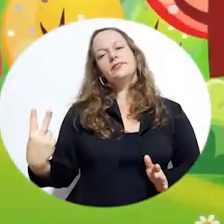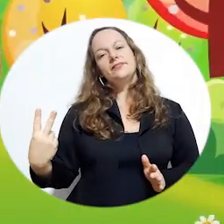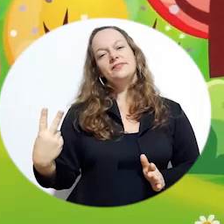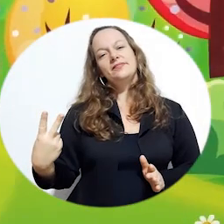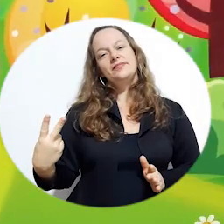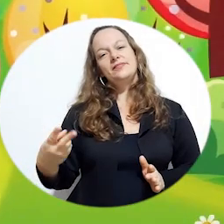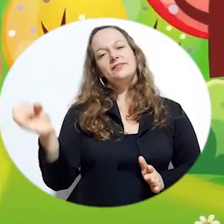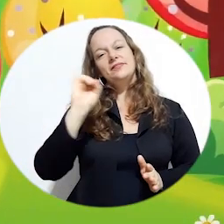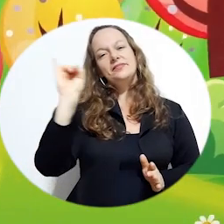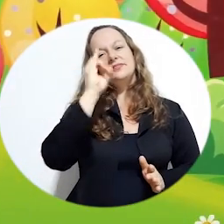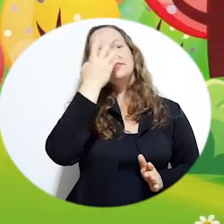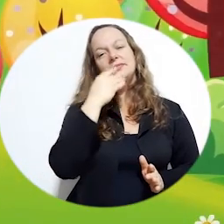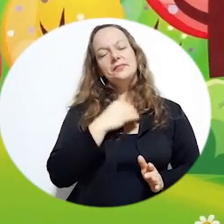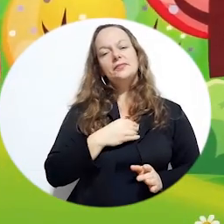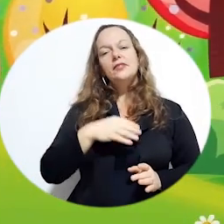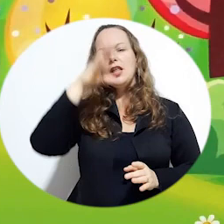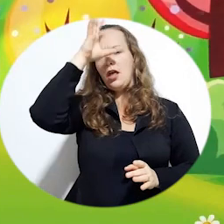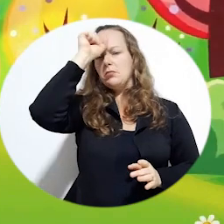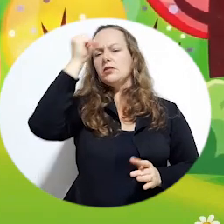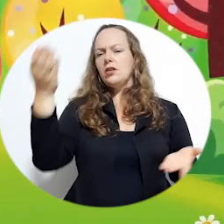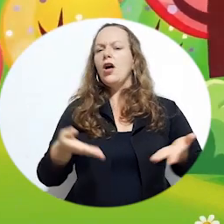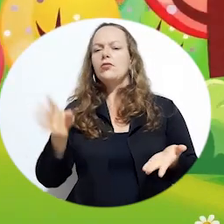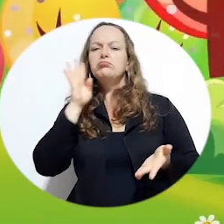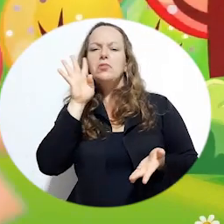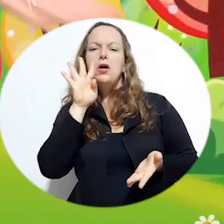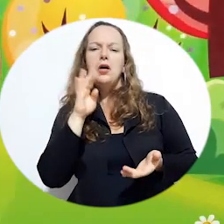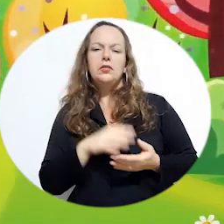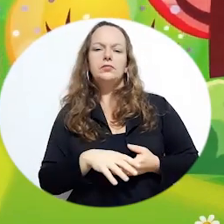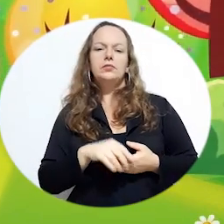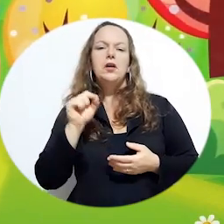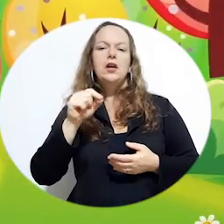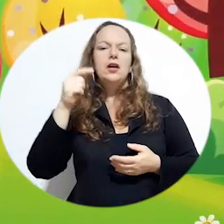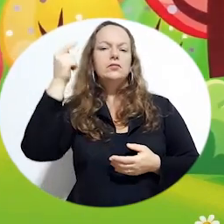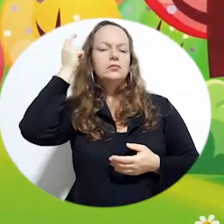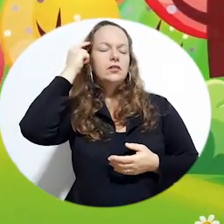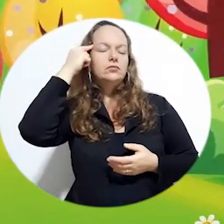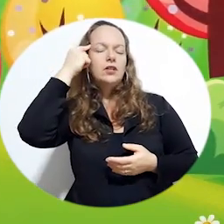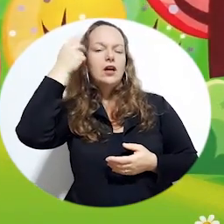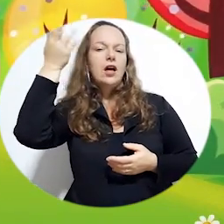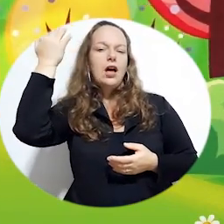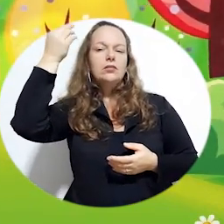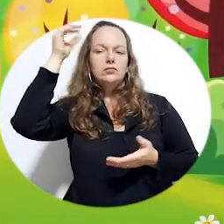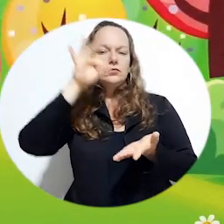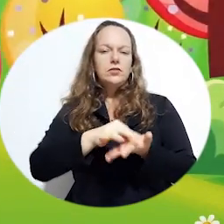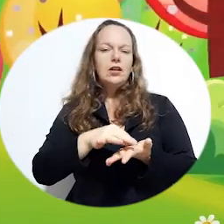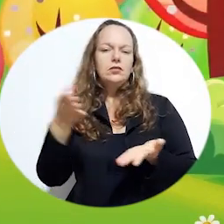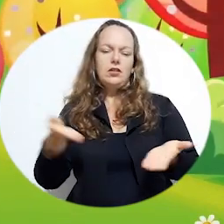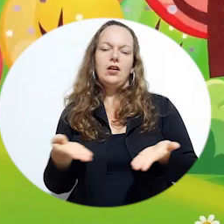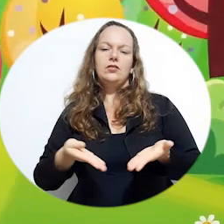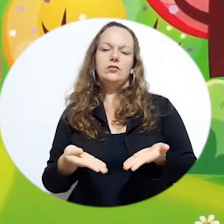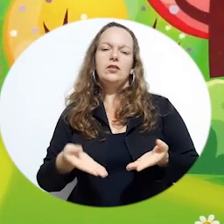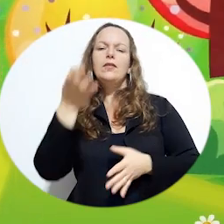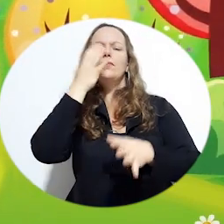119:2. E aí, pessoal? Aprenderam um versículo divertido? O que acharam da história de hoje? E o nosso louvor